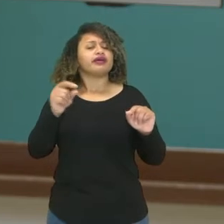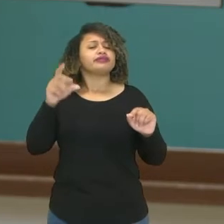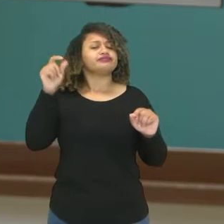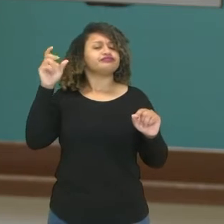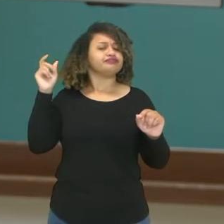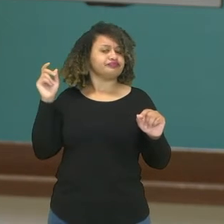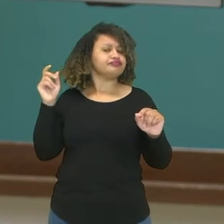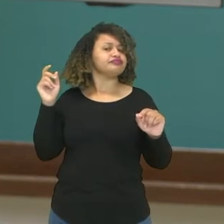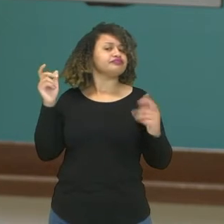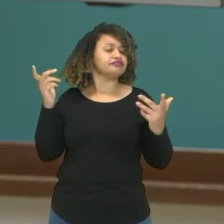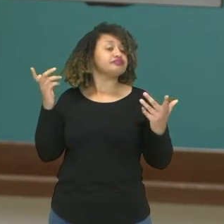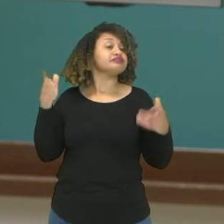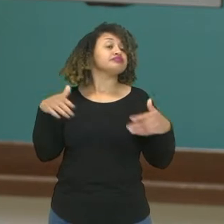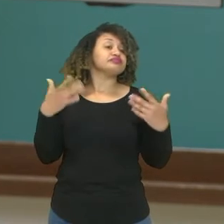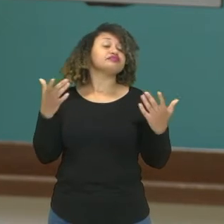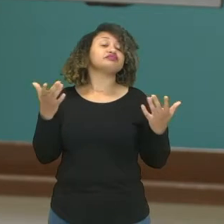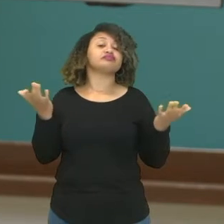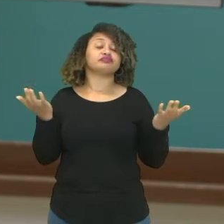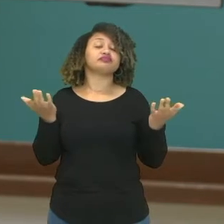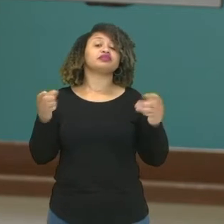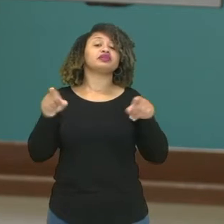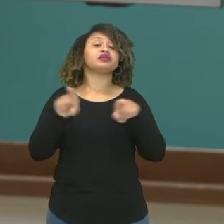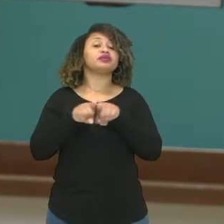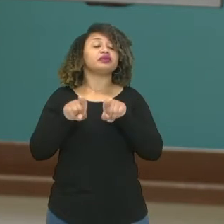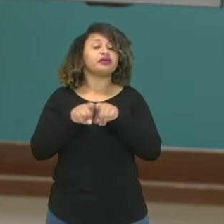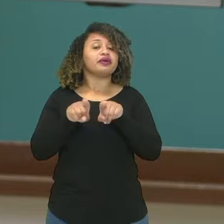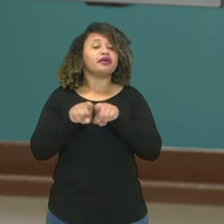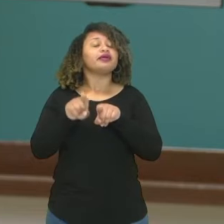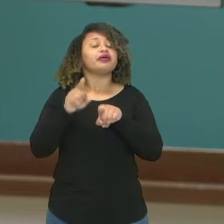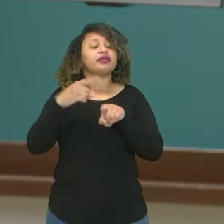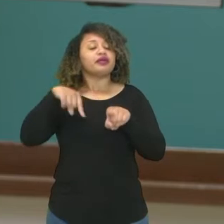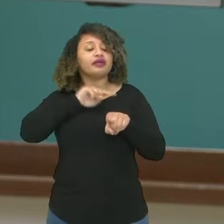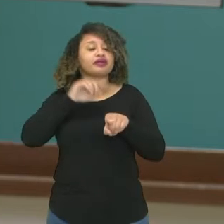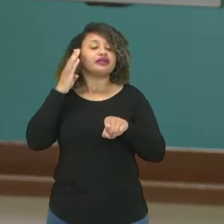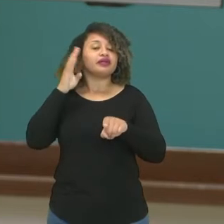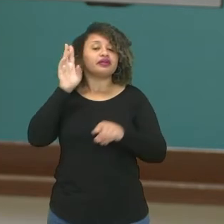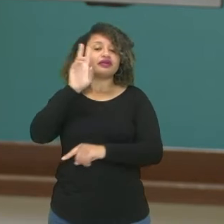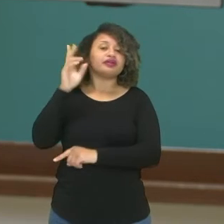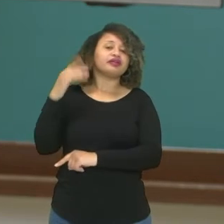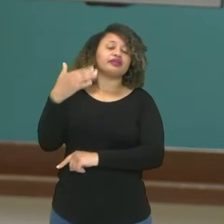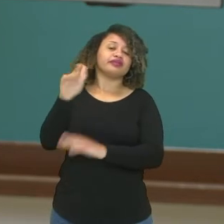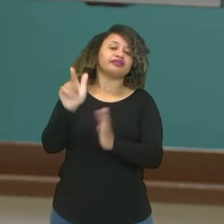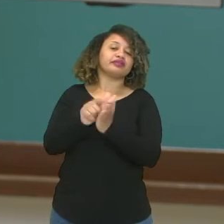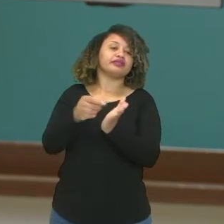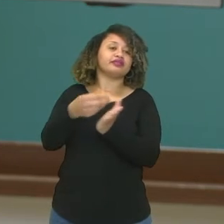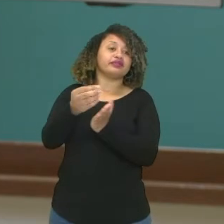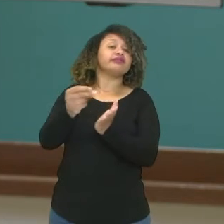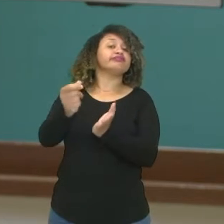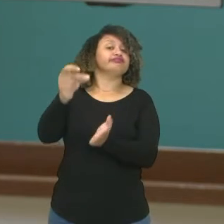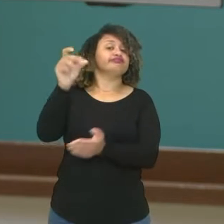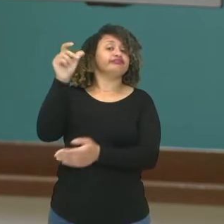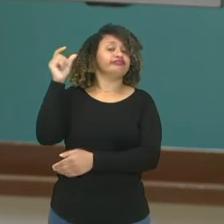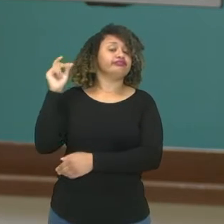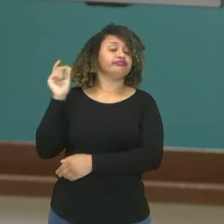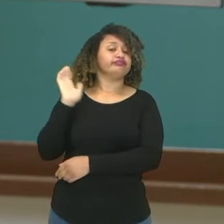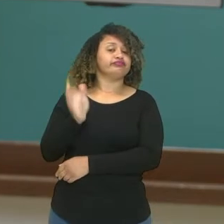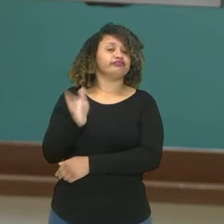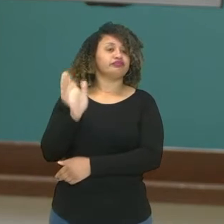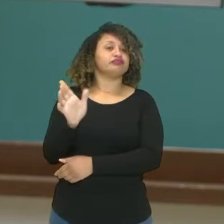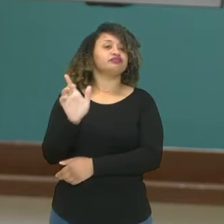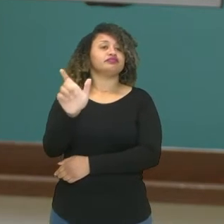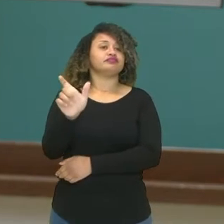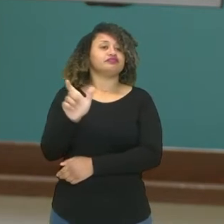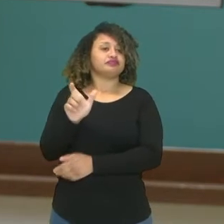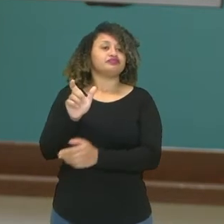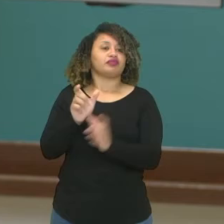antigo. E com isso nós sabemos que a história do panfleto também é mais antiga do que se imagina. O termo